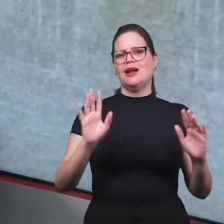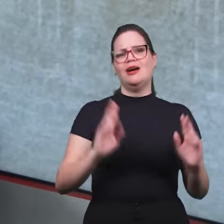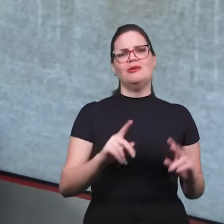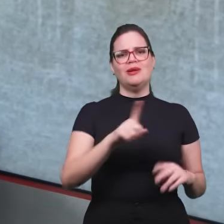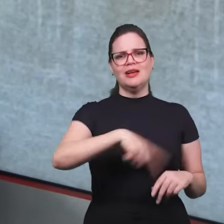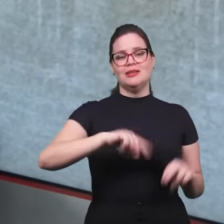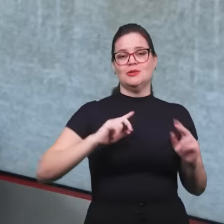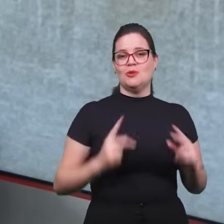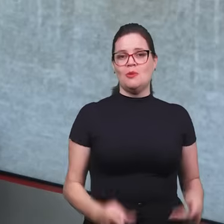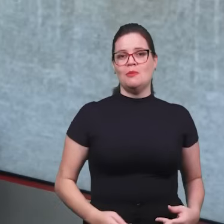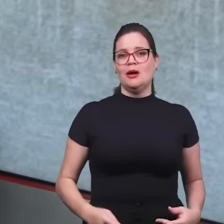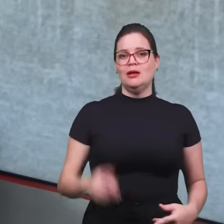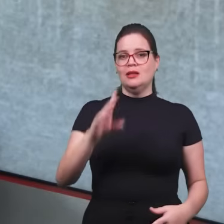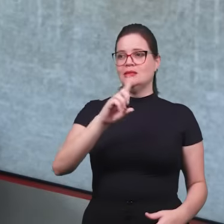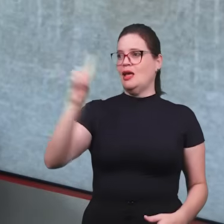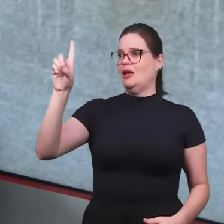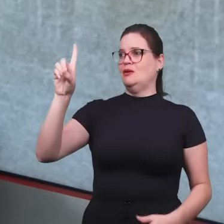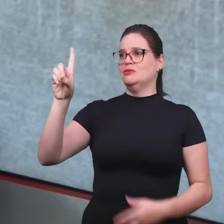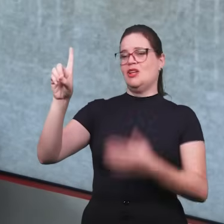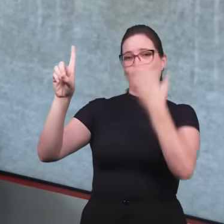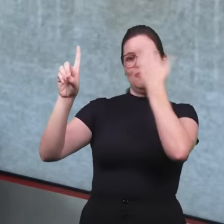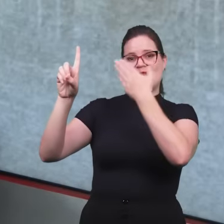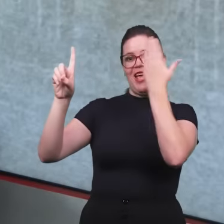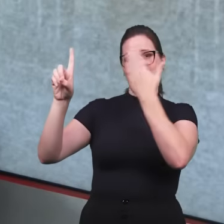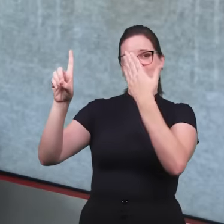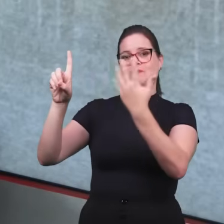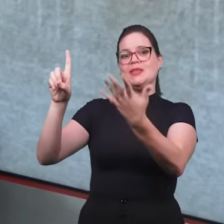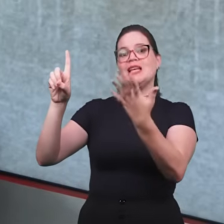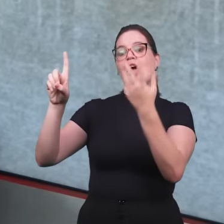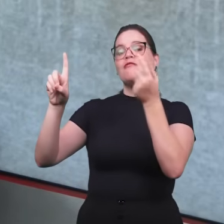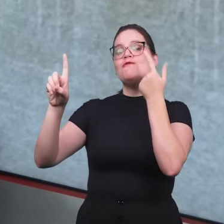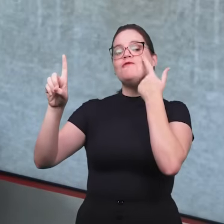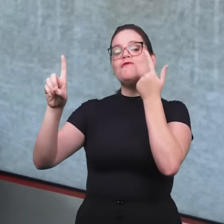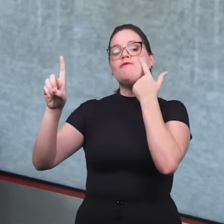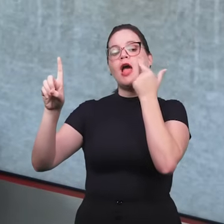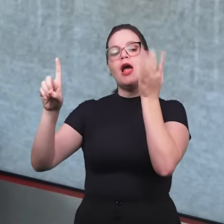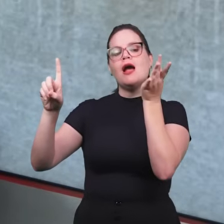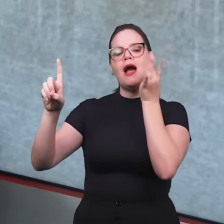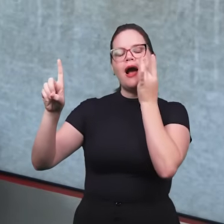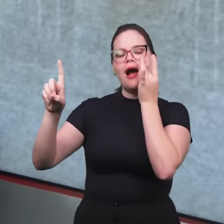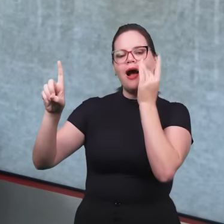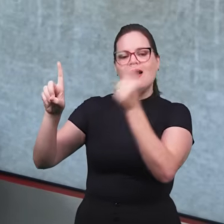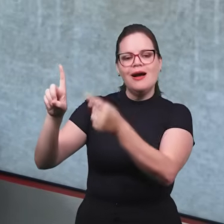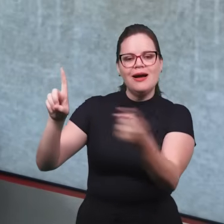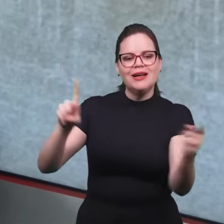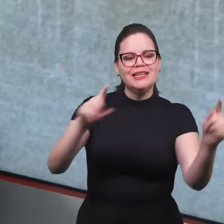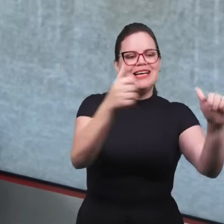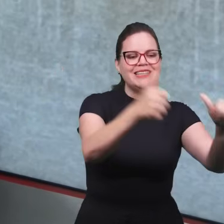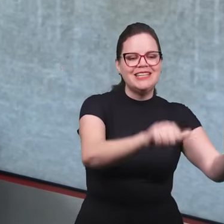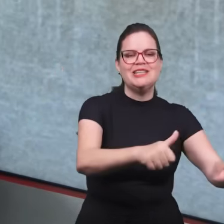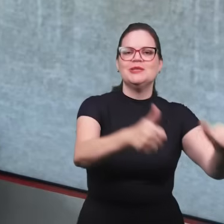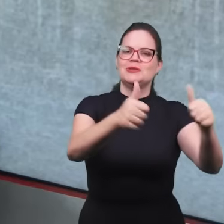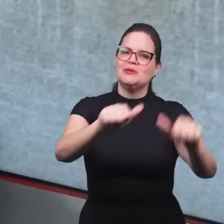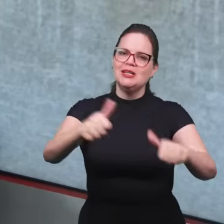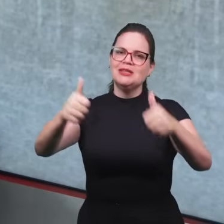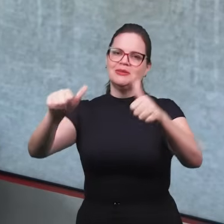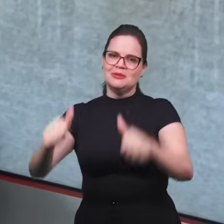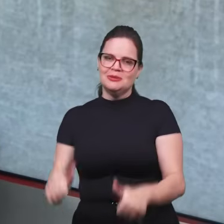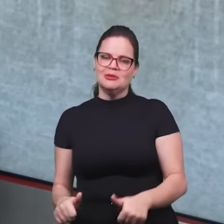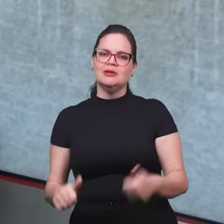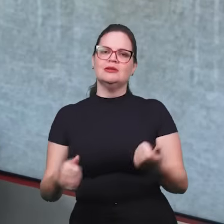inclinação natural a substituir Deus por algo visível. Essa substituição da glória de Deus por outro